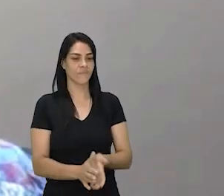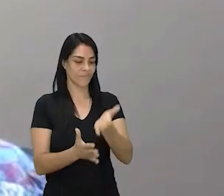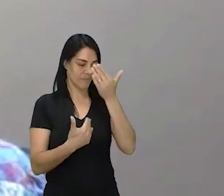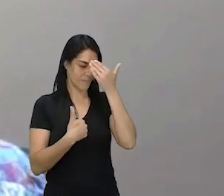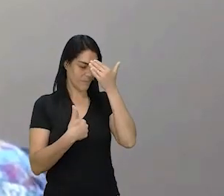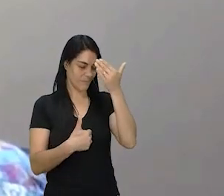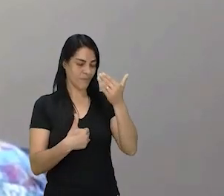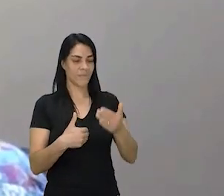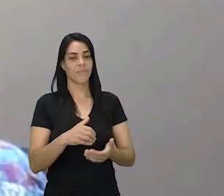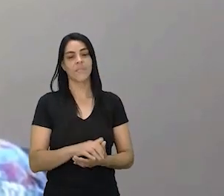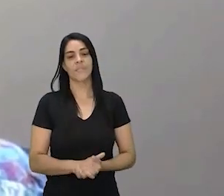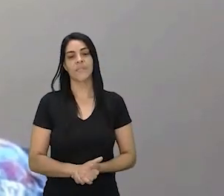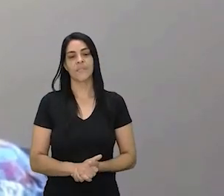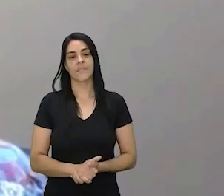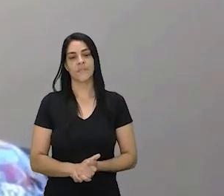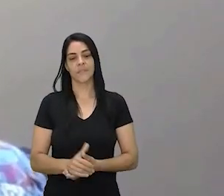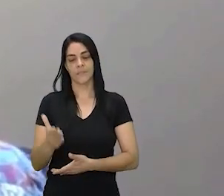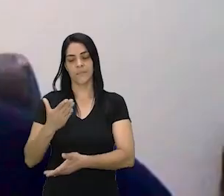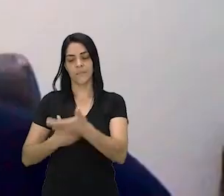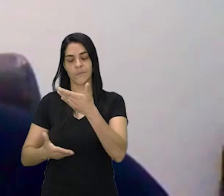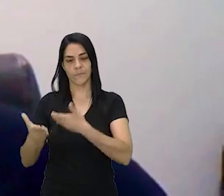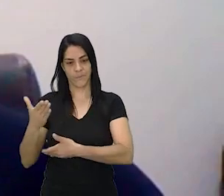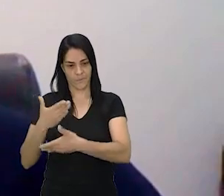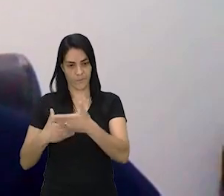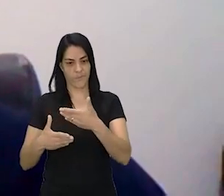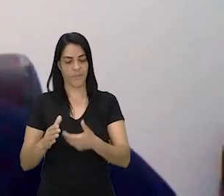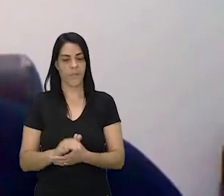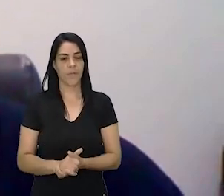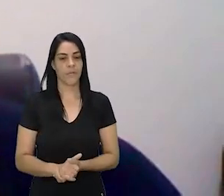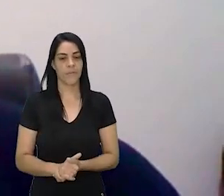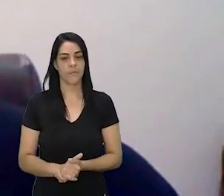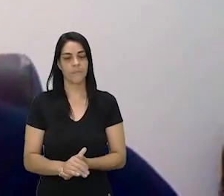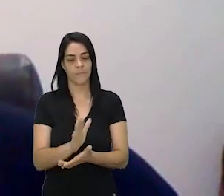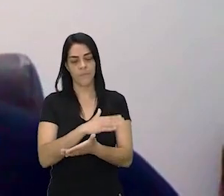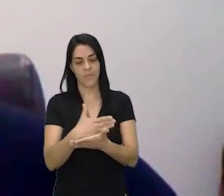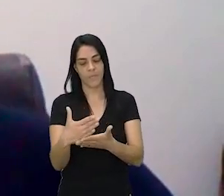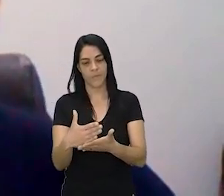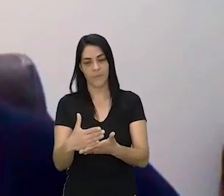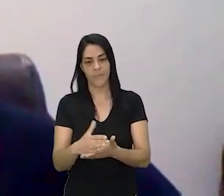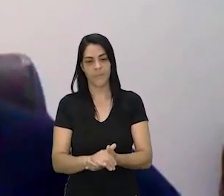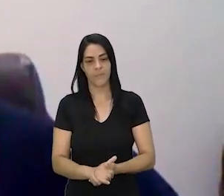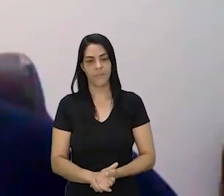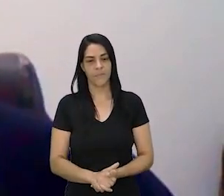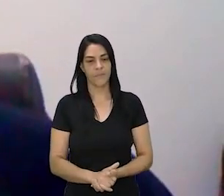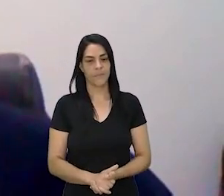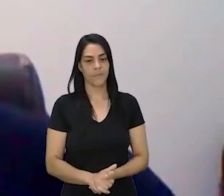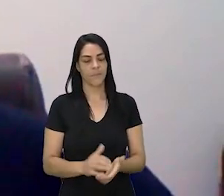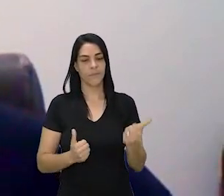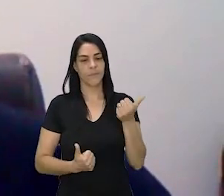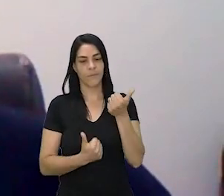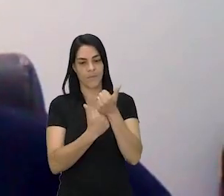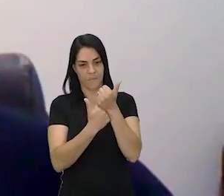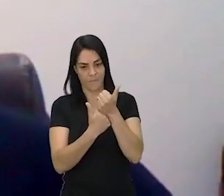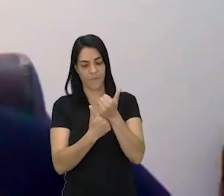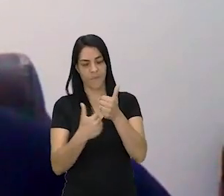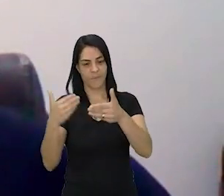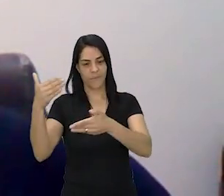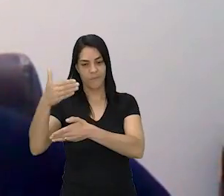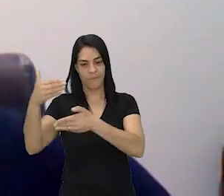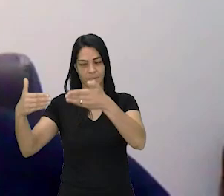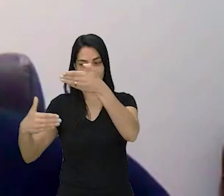Obrigada, Suzete. Eu vou compartilhar a nossa pauta, né, Cris, para a gente poder iniciar aqui com o apoio dos nossos